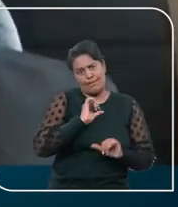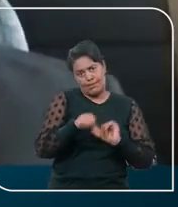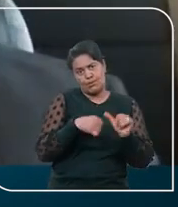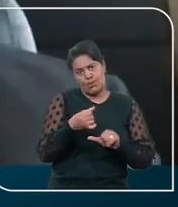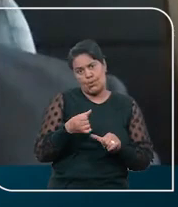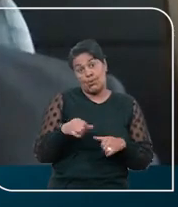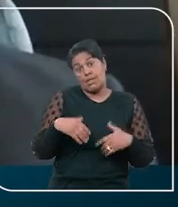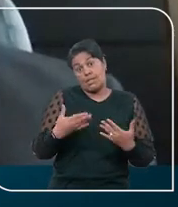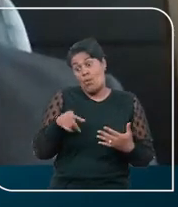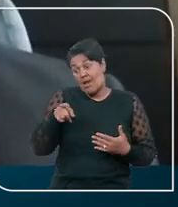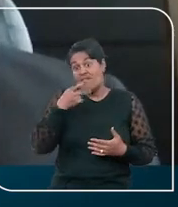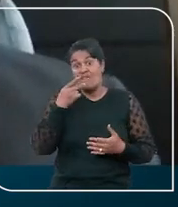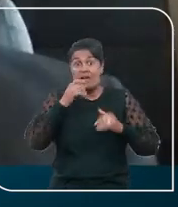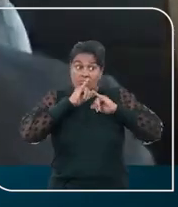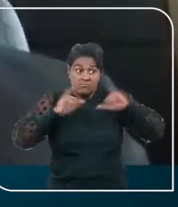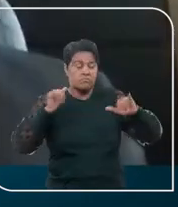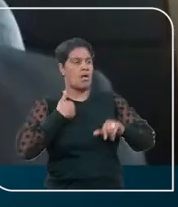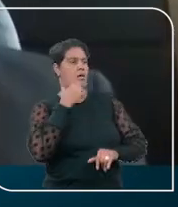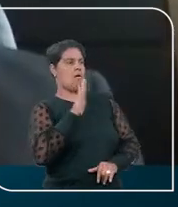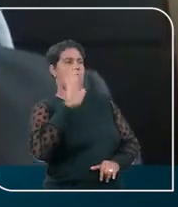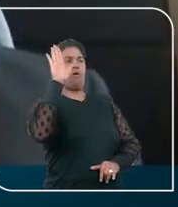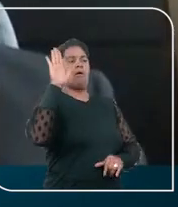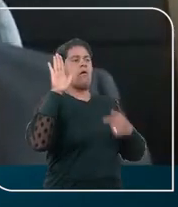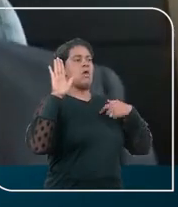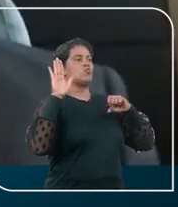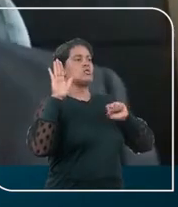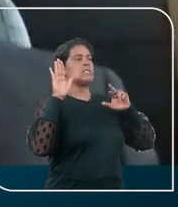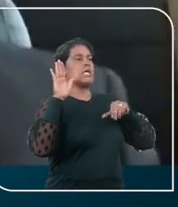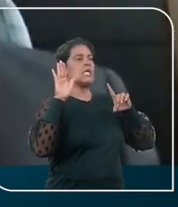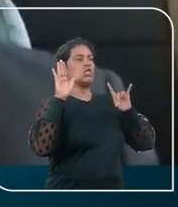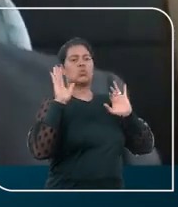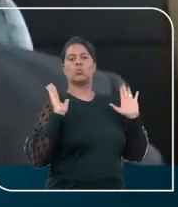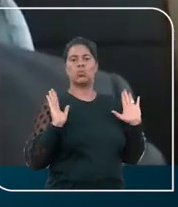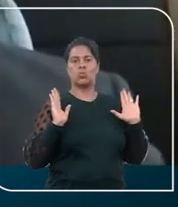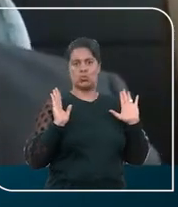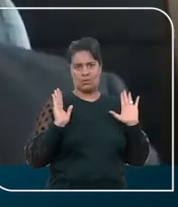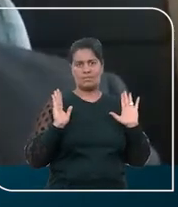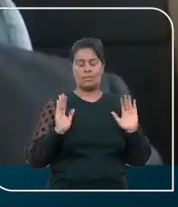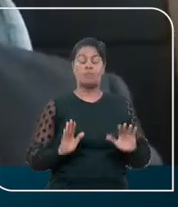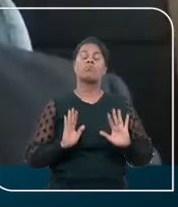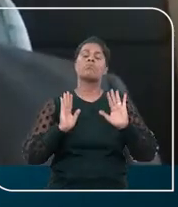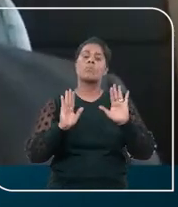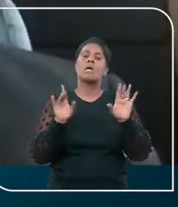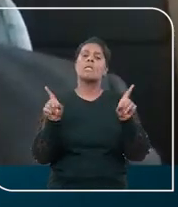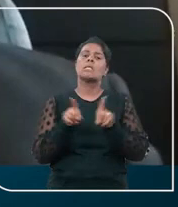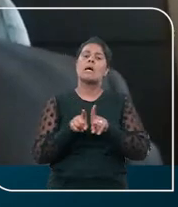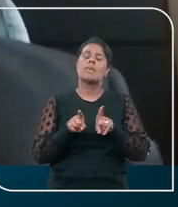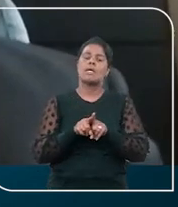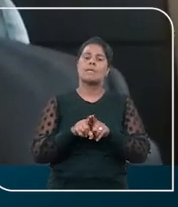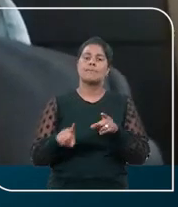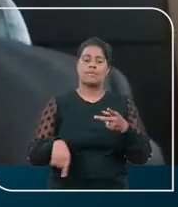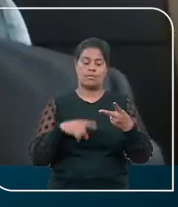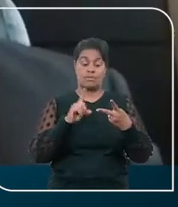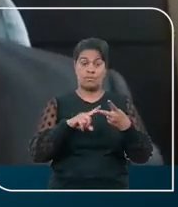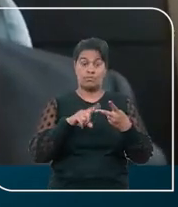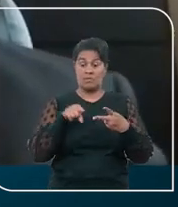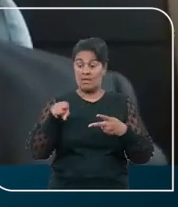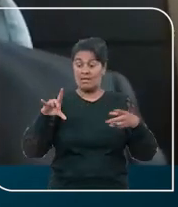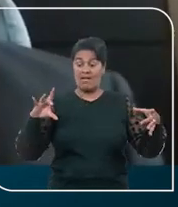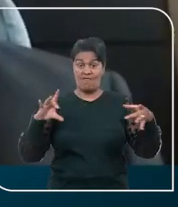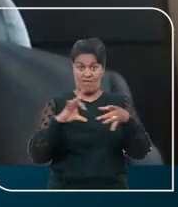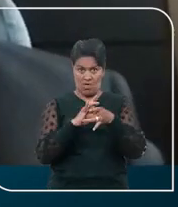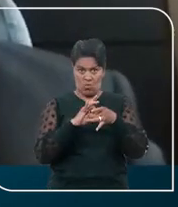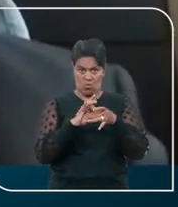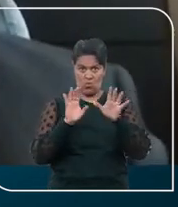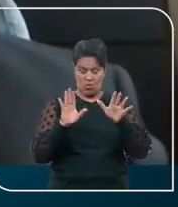essa é a profissão que eles exercem, então são os síndicos profissionais. Sobre o vínculo que liga essas pessoas, não precisa